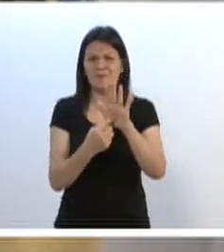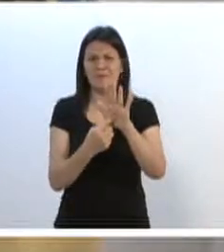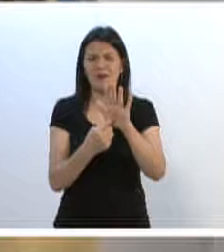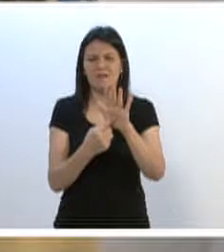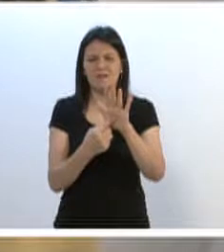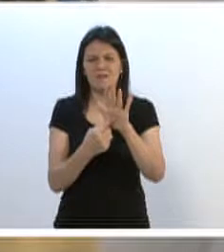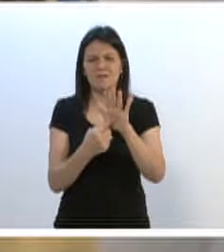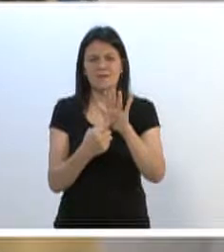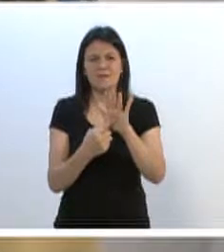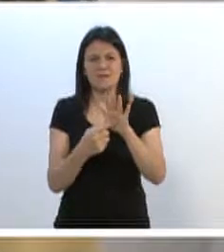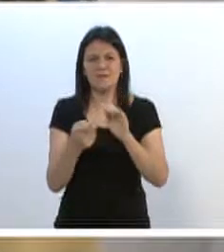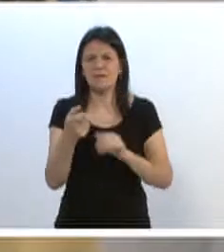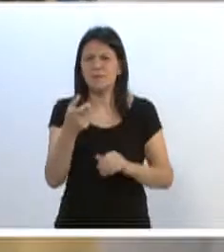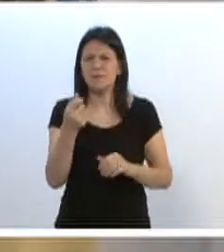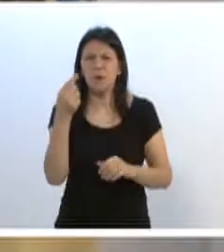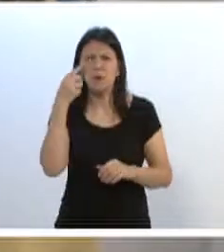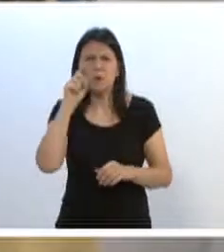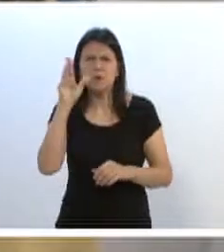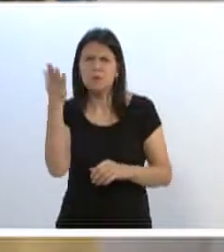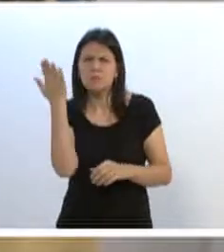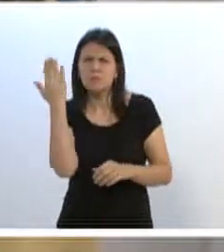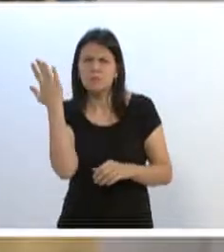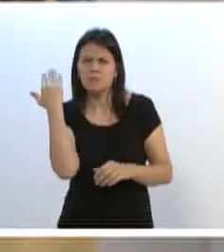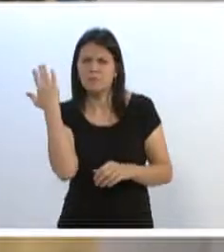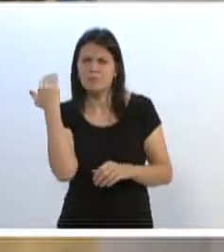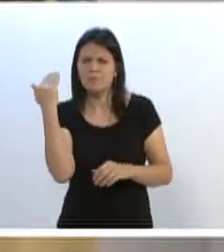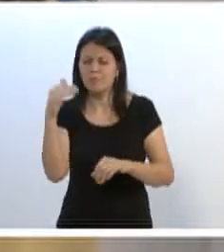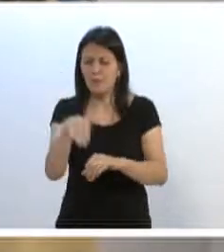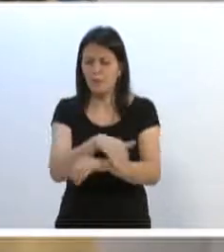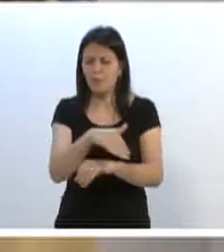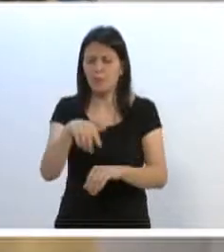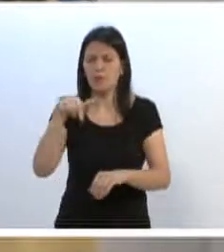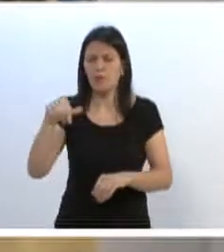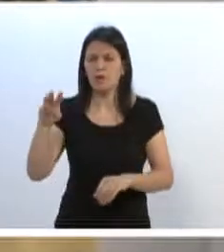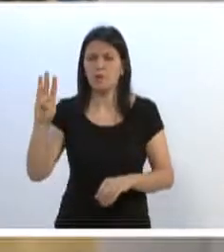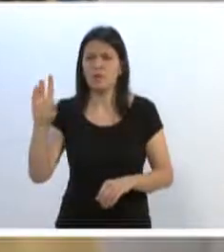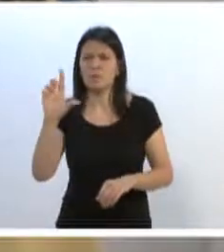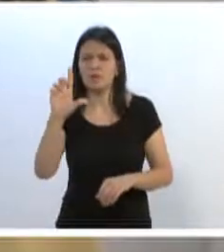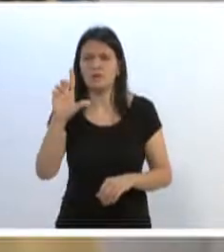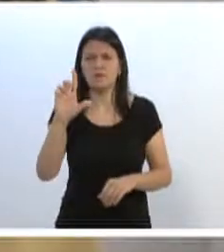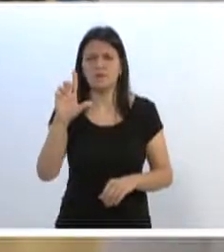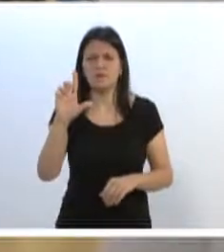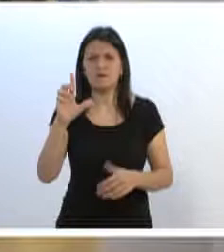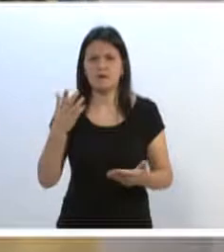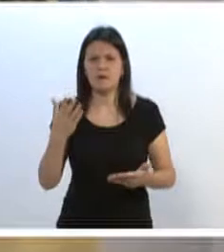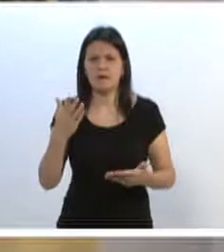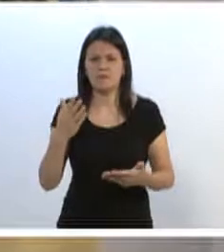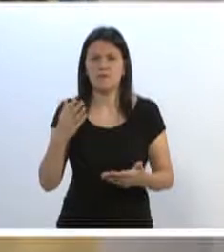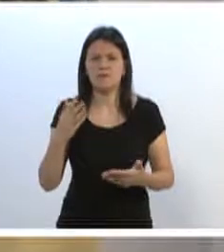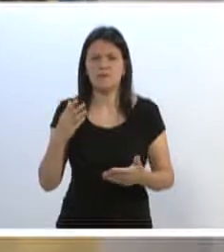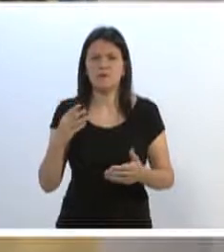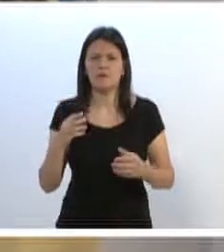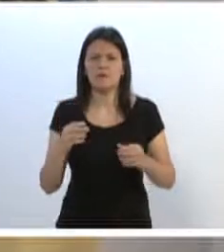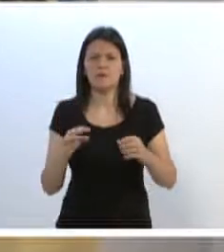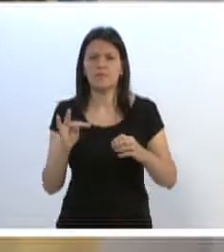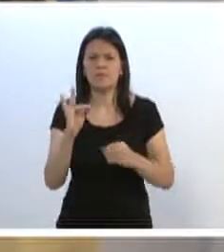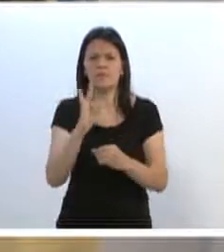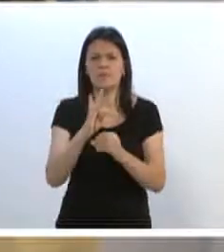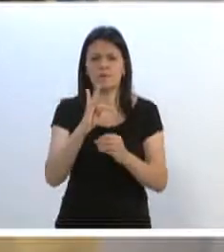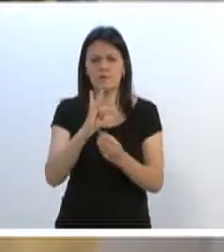dias numa das vias da nossa cidade, que é considerado Fortaleza